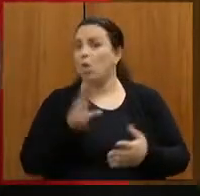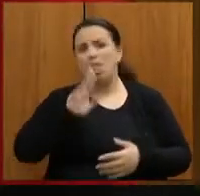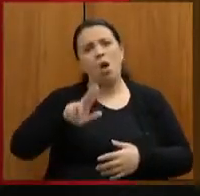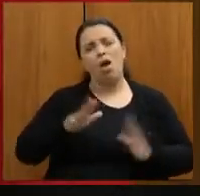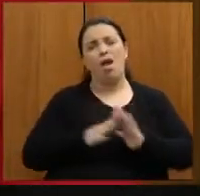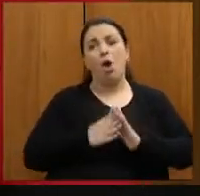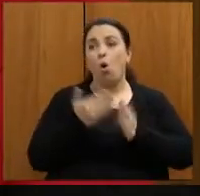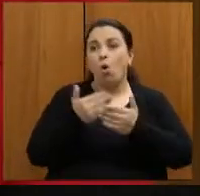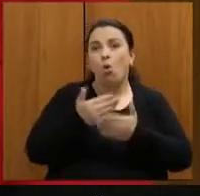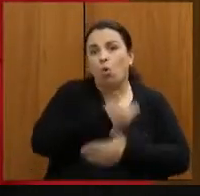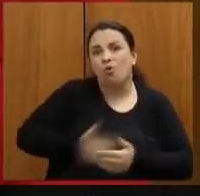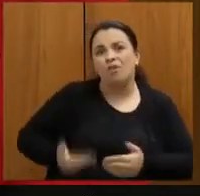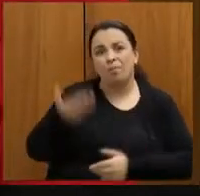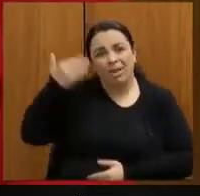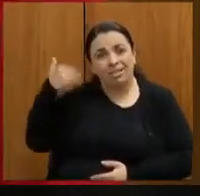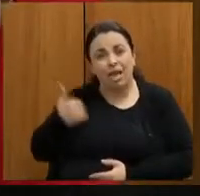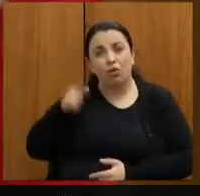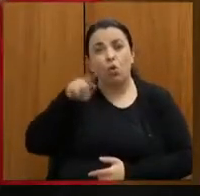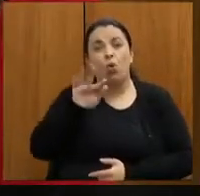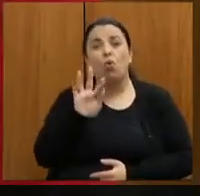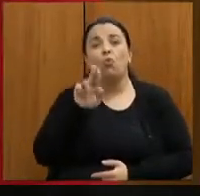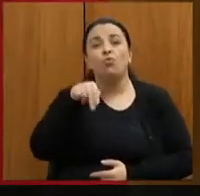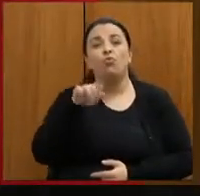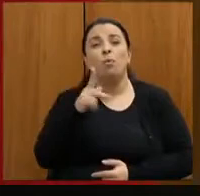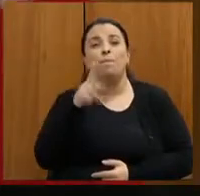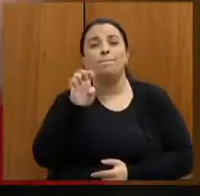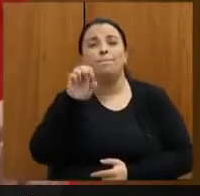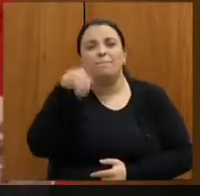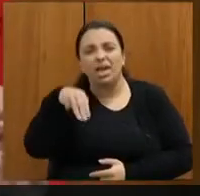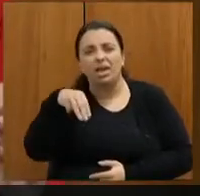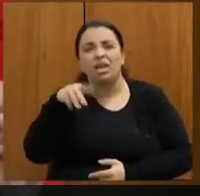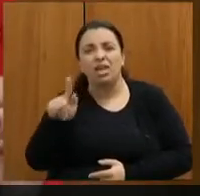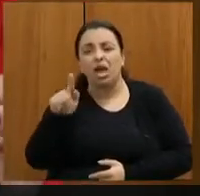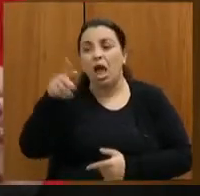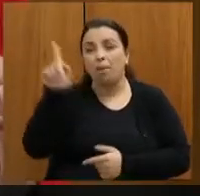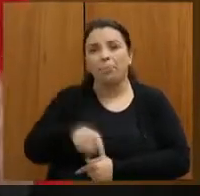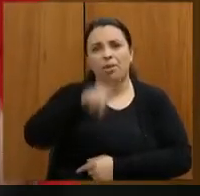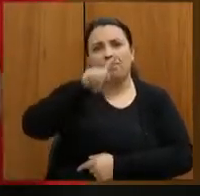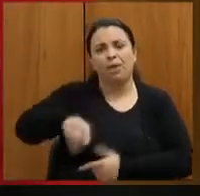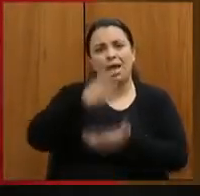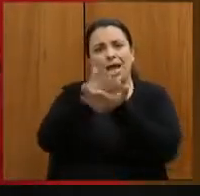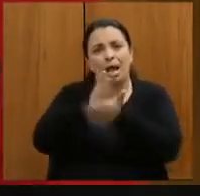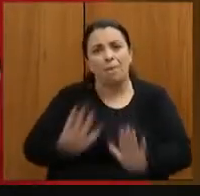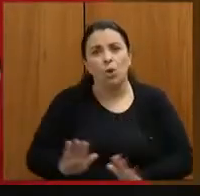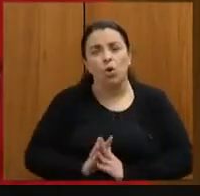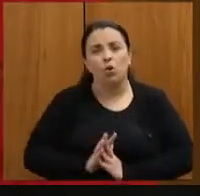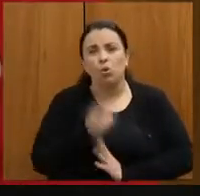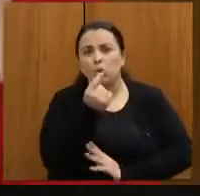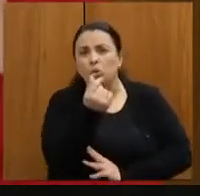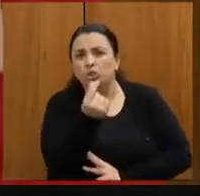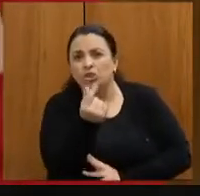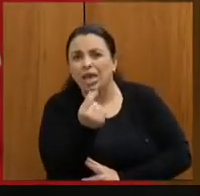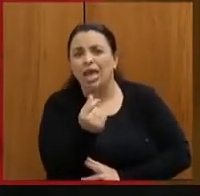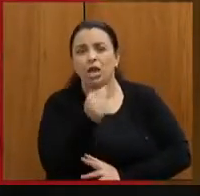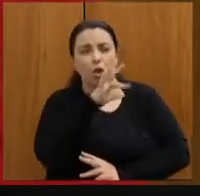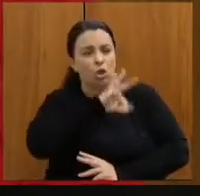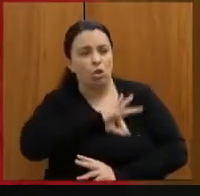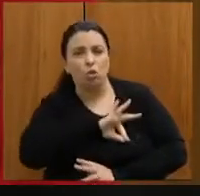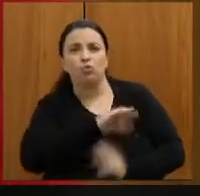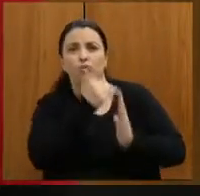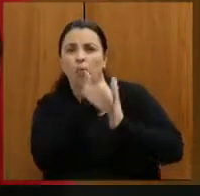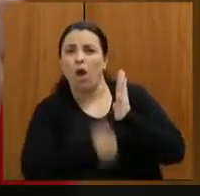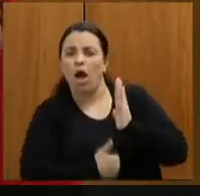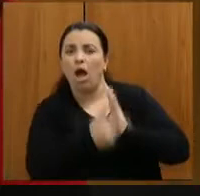passado que acabou consulteng pegando o dinheiro da Previdência dos Servidores efetivos para tampar Roma e para tampar